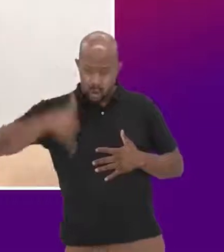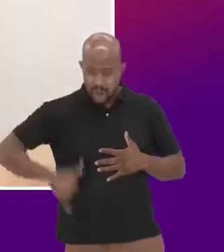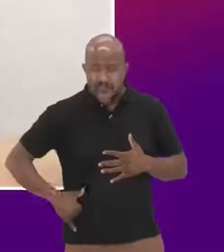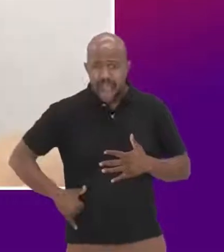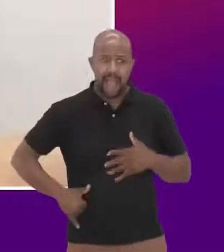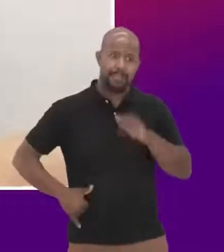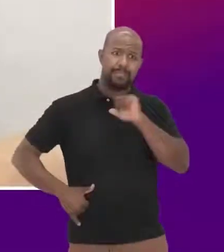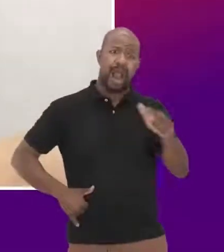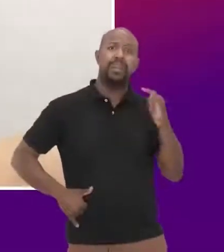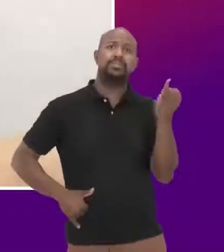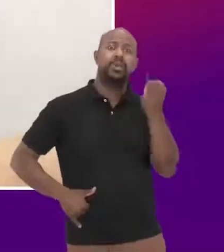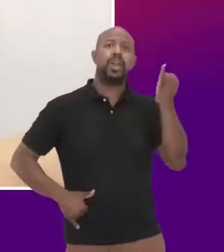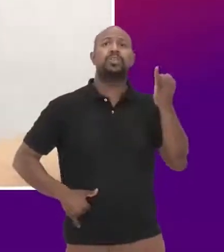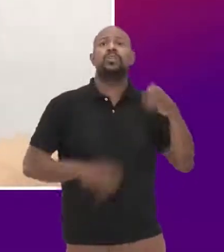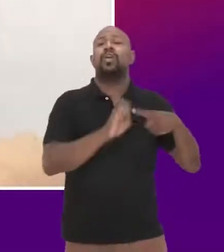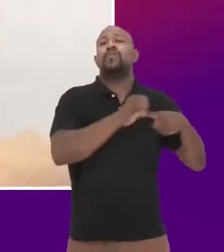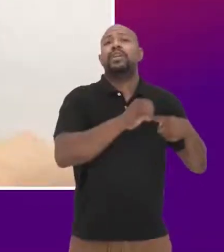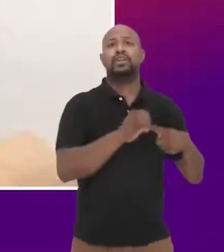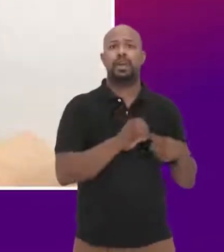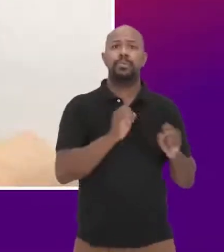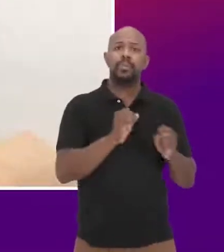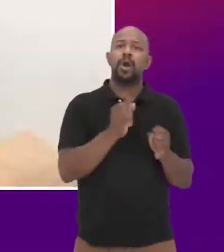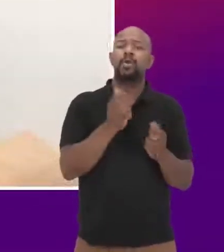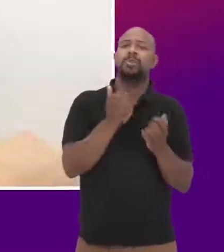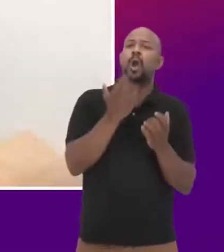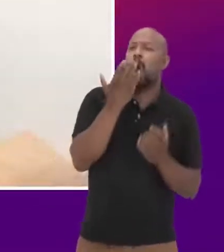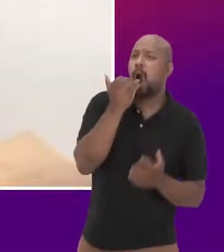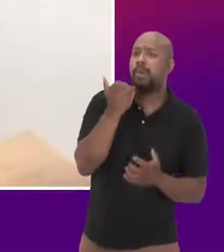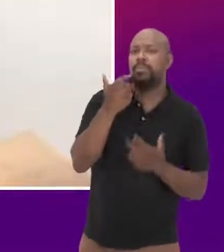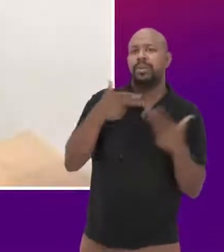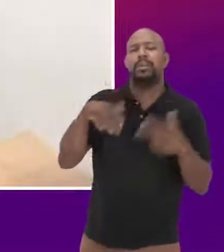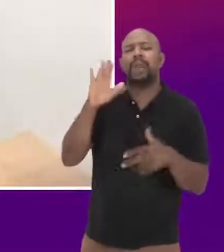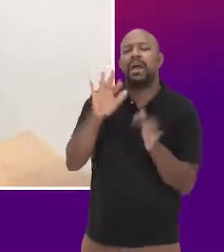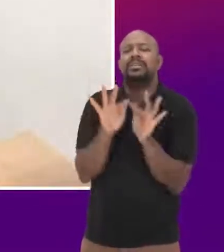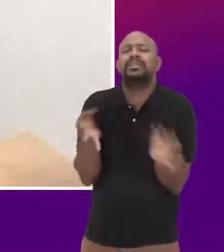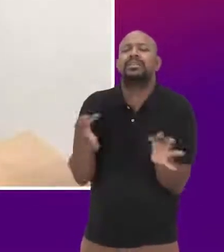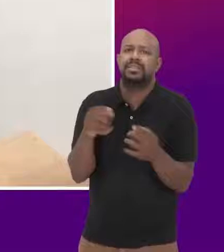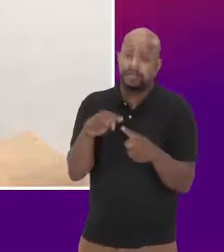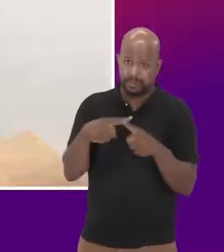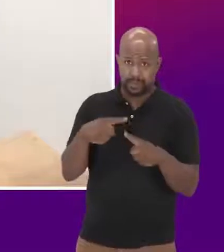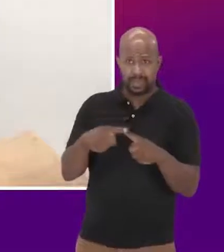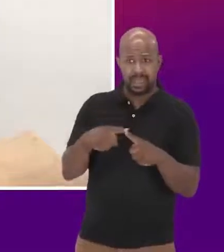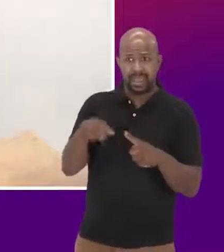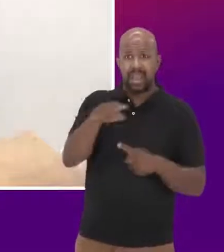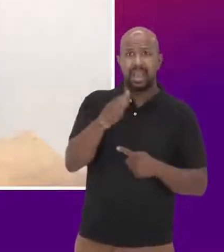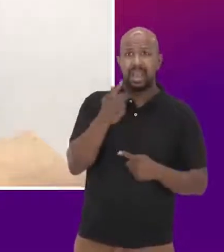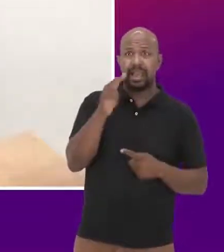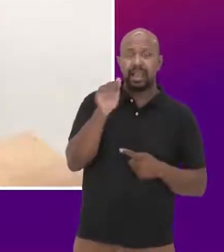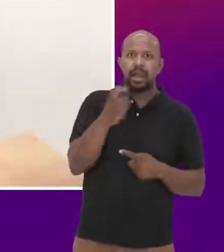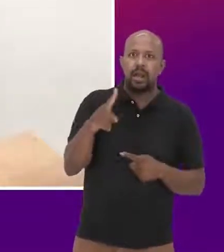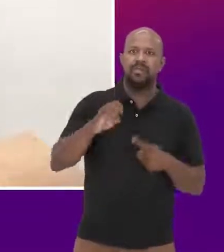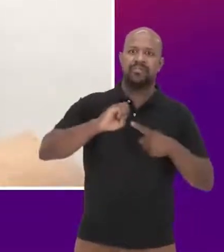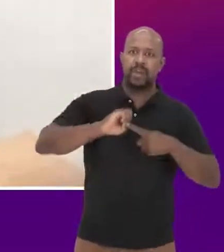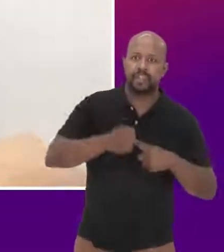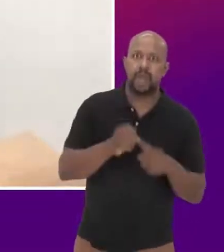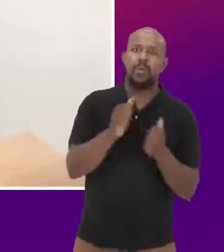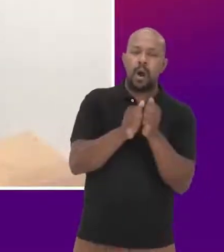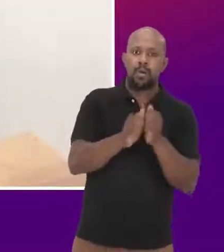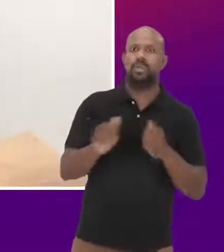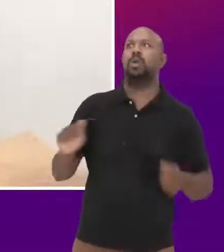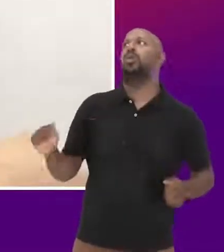repente dá-se um jeito de comer outro tipo de comida mais barata, até porque os grãos estão num preço bastante